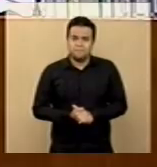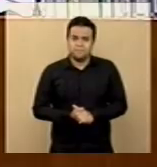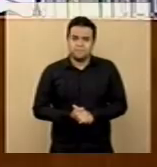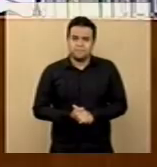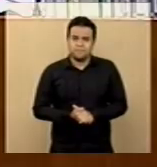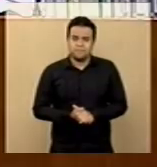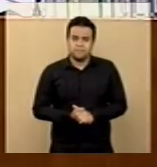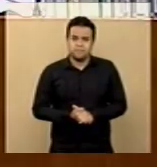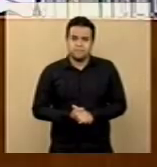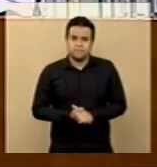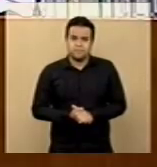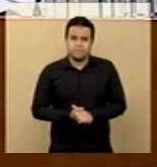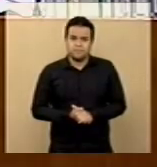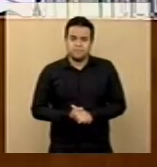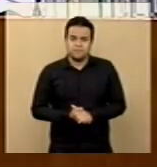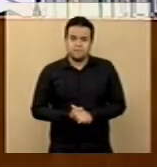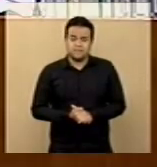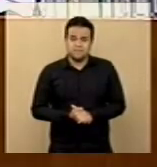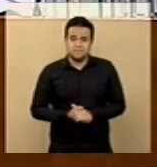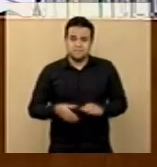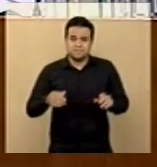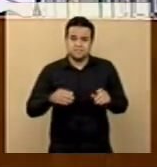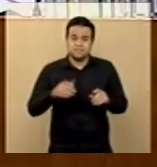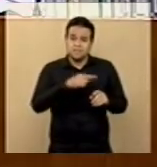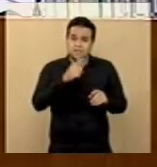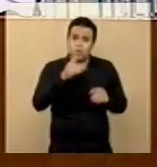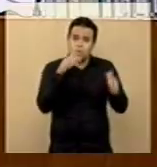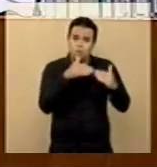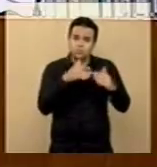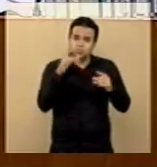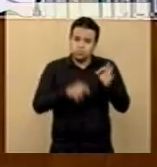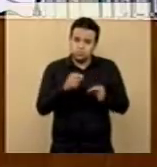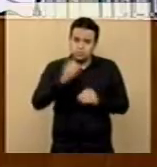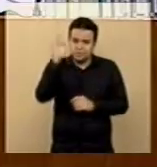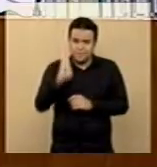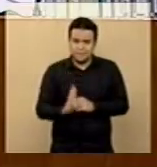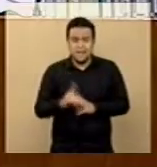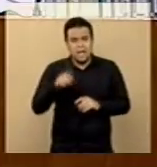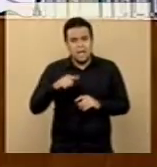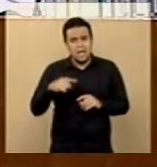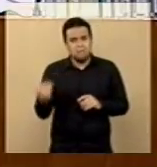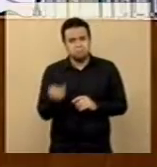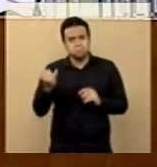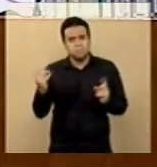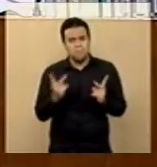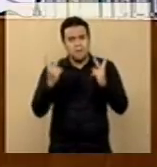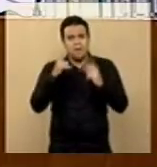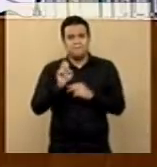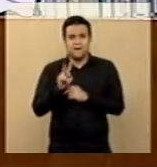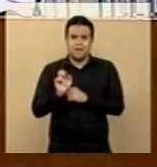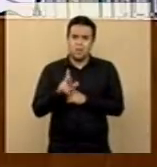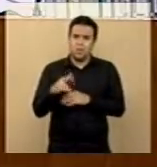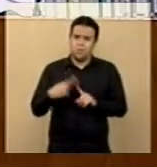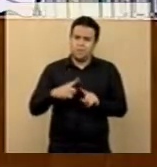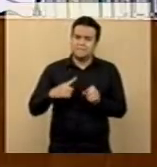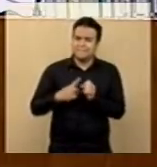eu, tal como Vossa Excelência, também deixo um testemunho de que o juiz brasileiro é um juiz valoroso. Os juízes dos rincões mais distantes